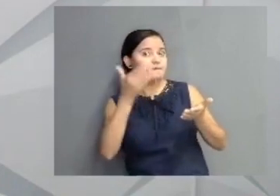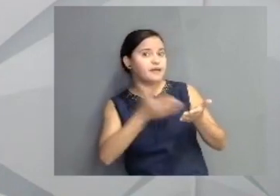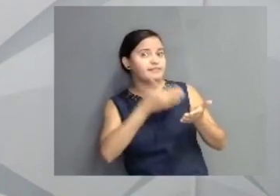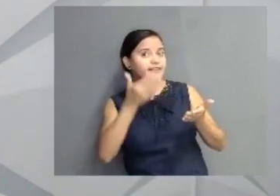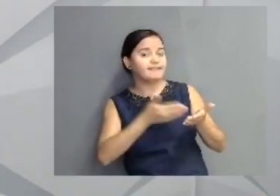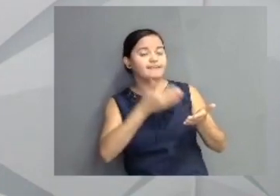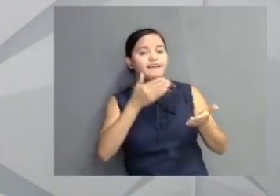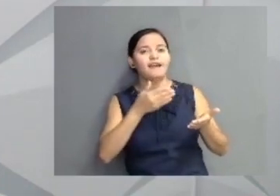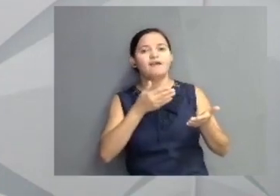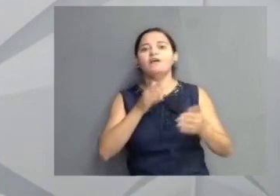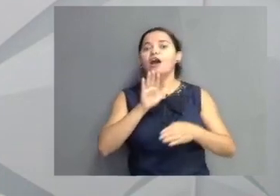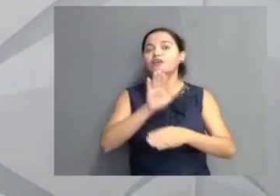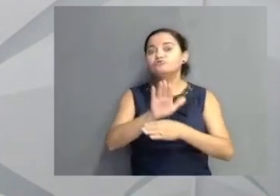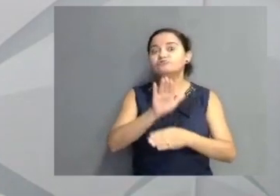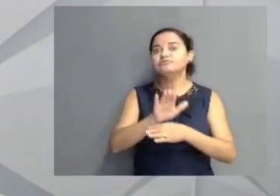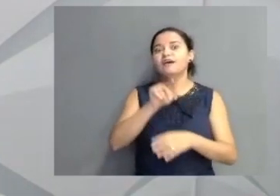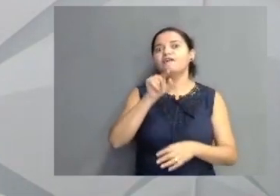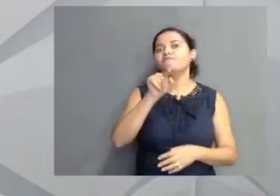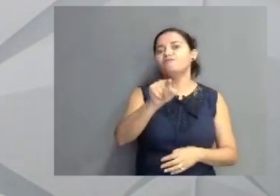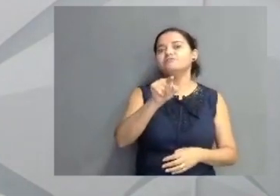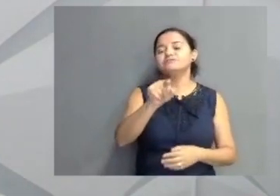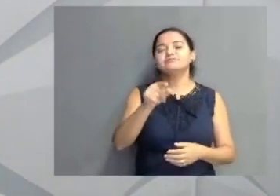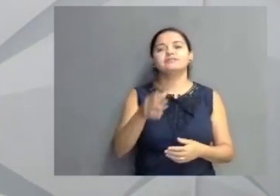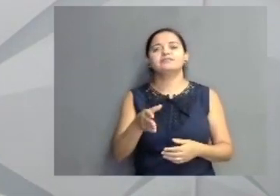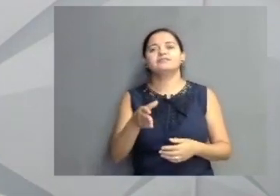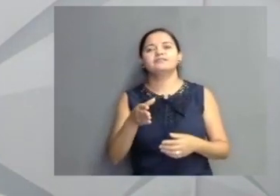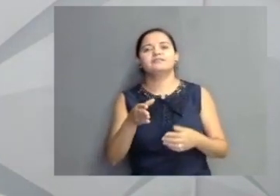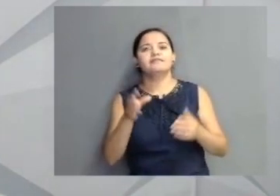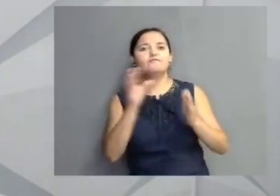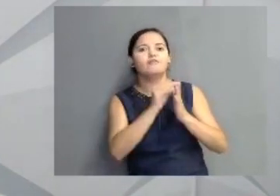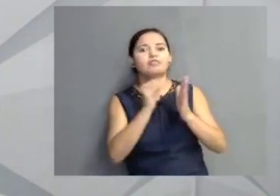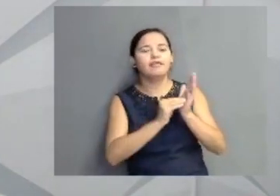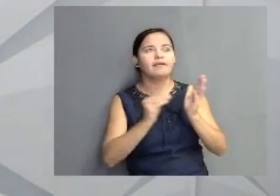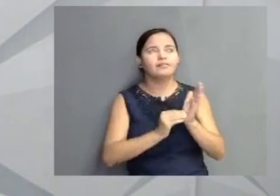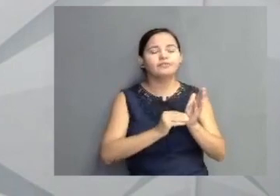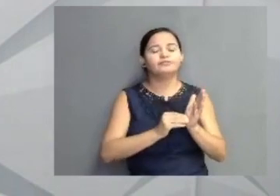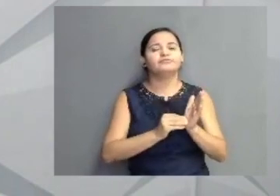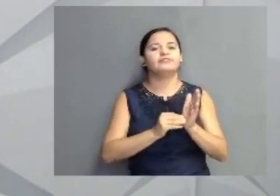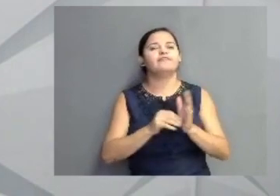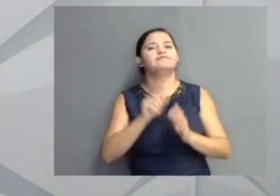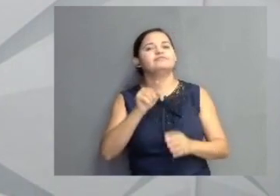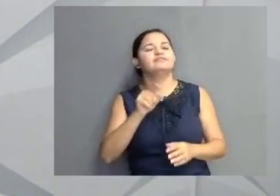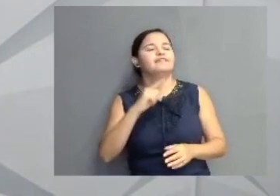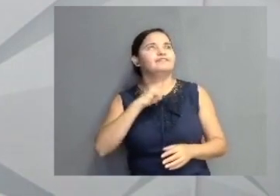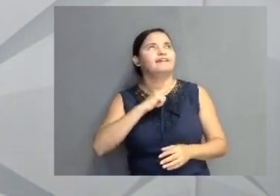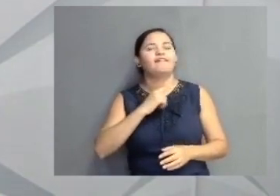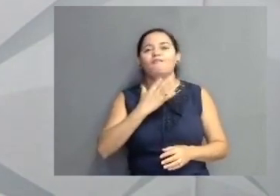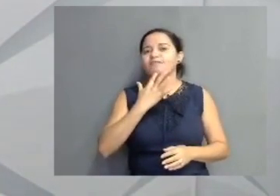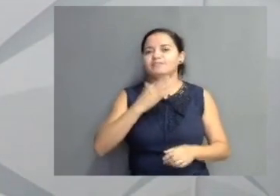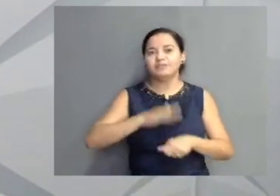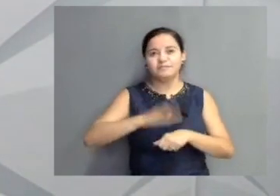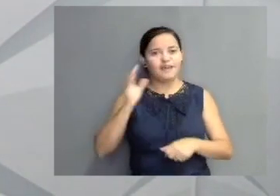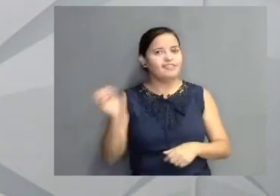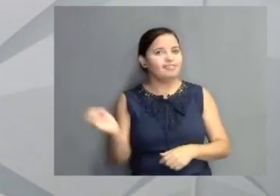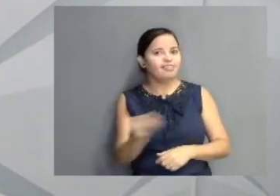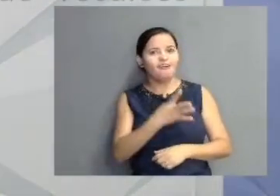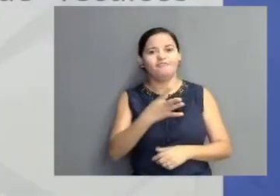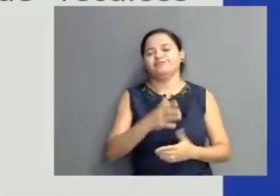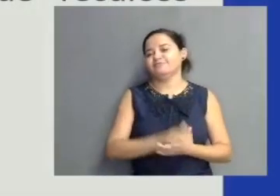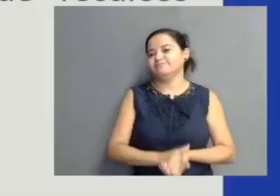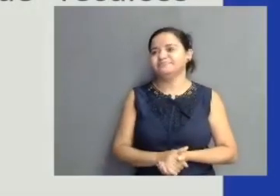você estudante, a rever esses conteúdos e a construir novos conteúdos, tá certo? Vamos aqui voltar para a nossa